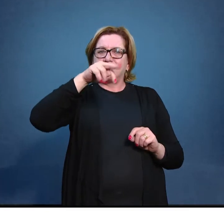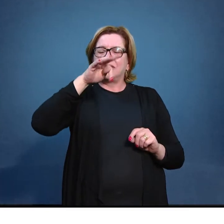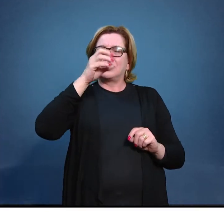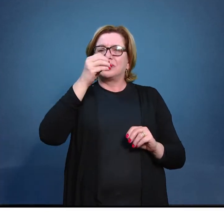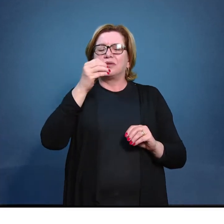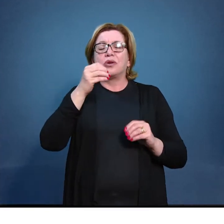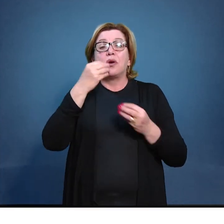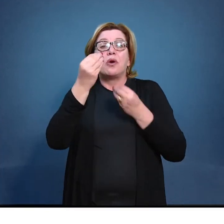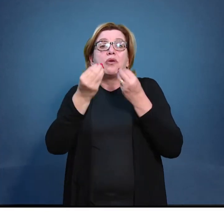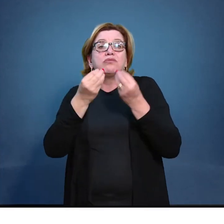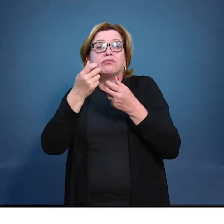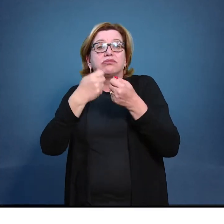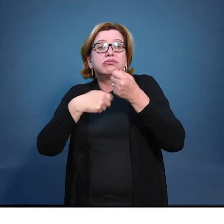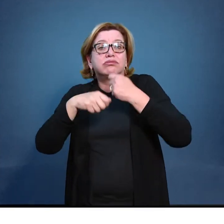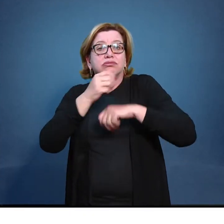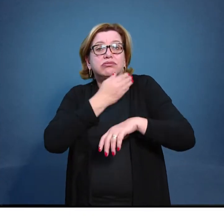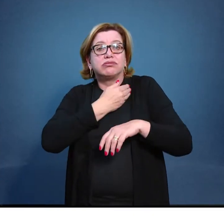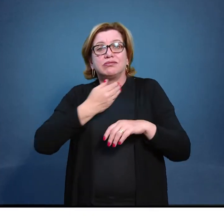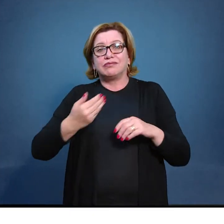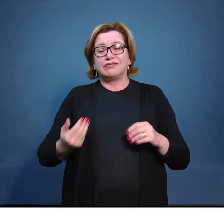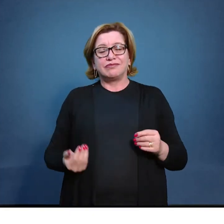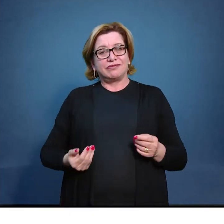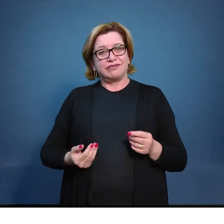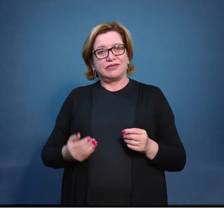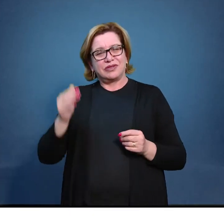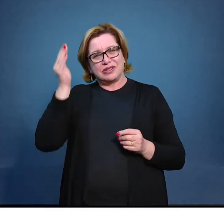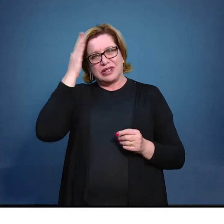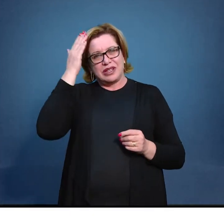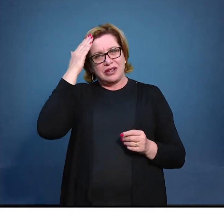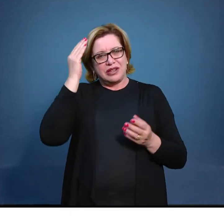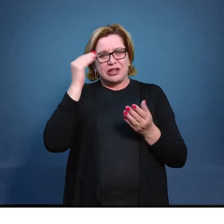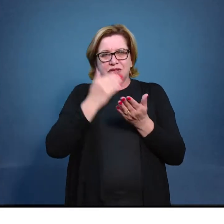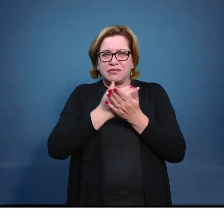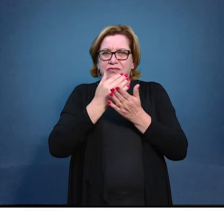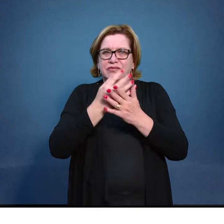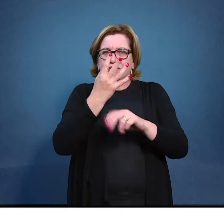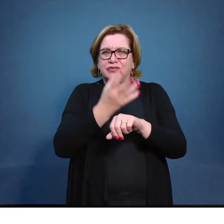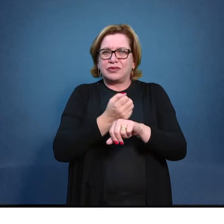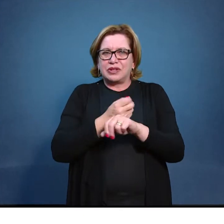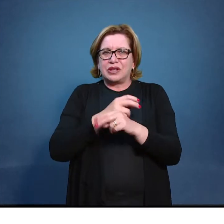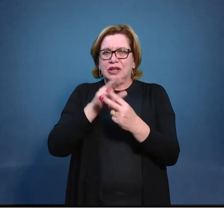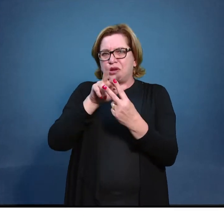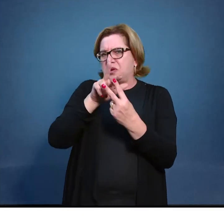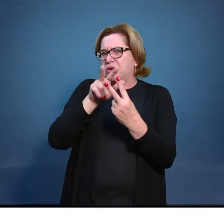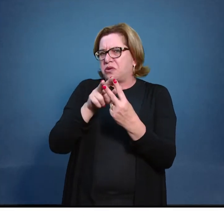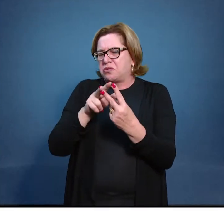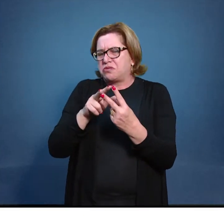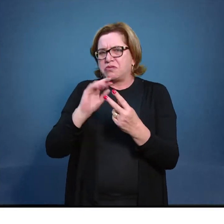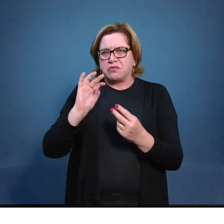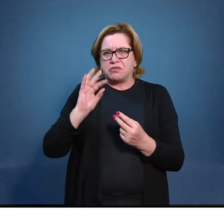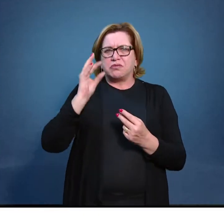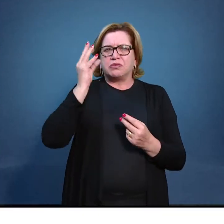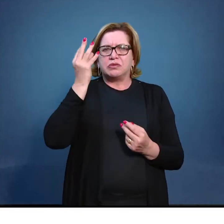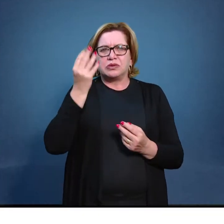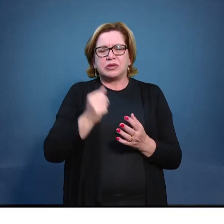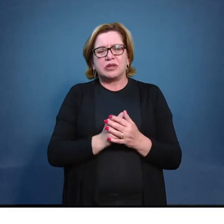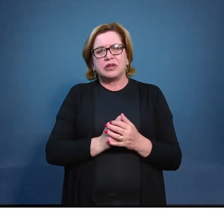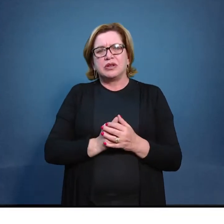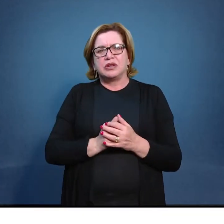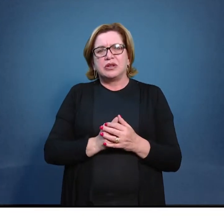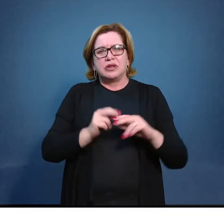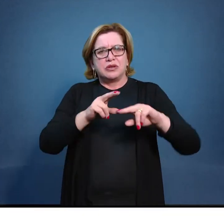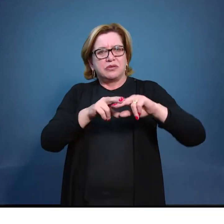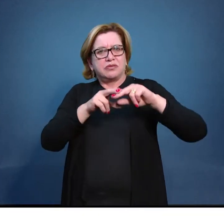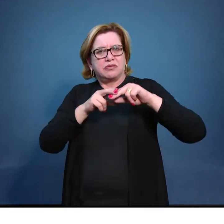o administrador público vai saber que esse tributo foi gerado, que duas partes geraram esse tributo? Para